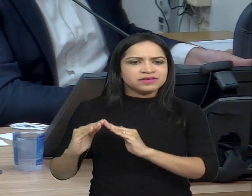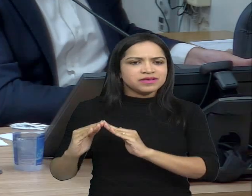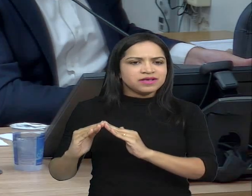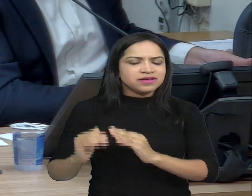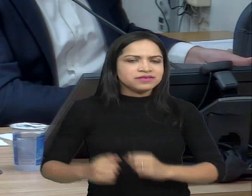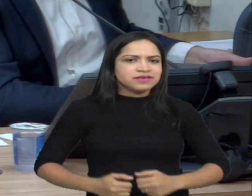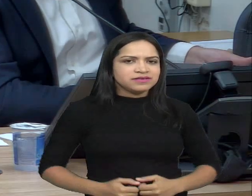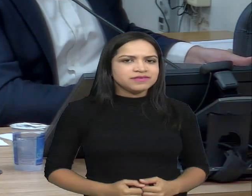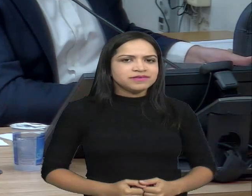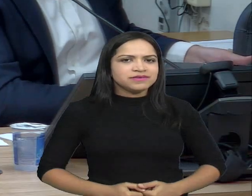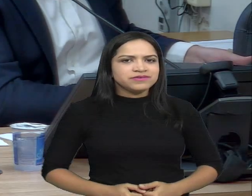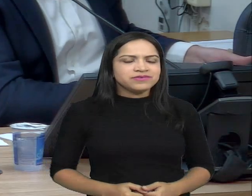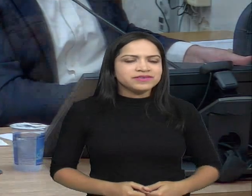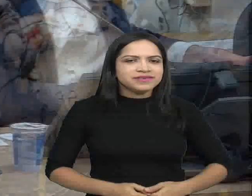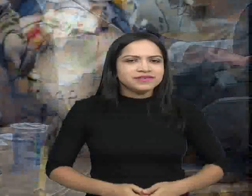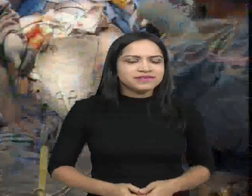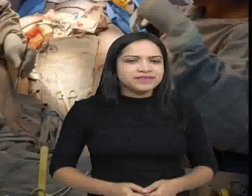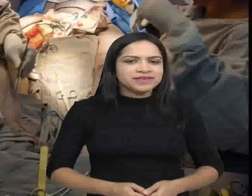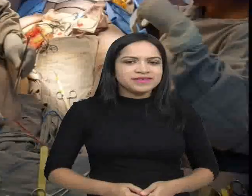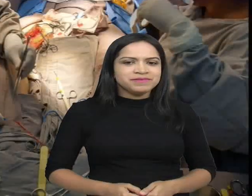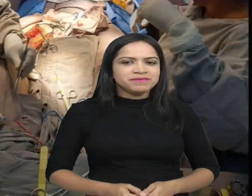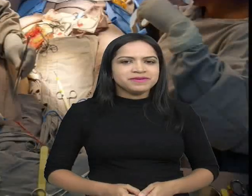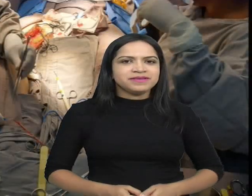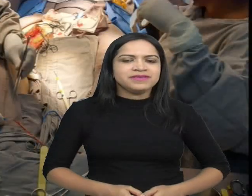Olha aí.